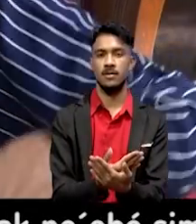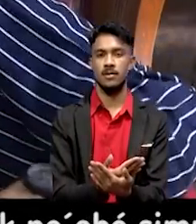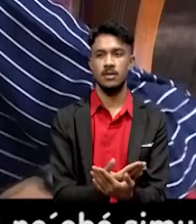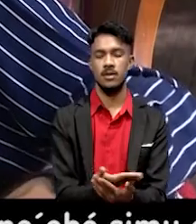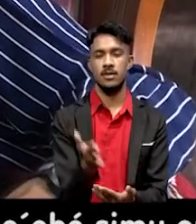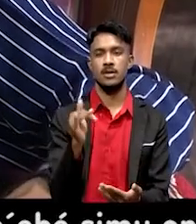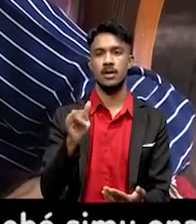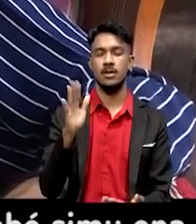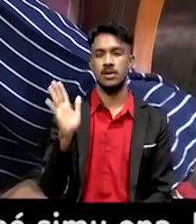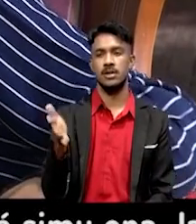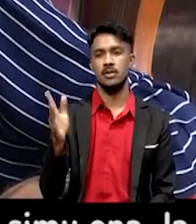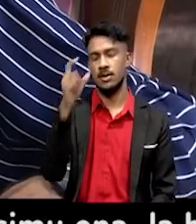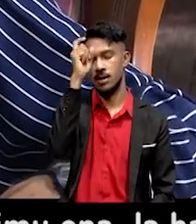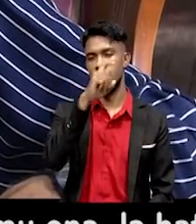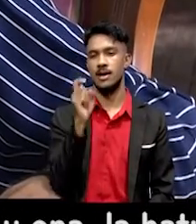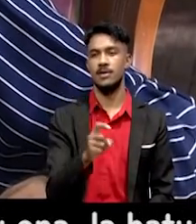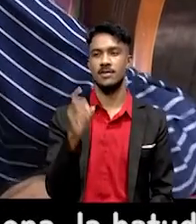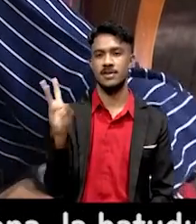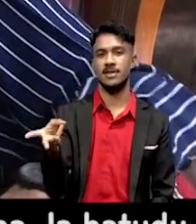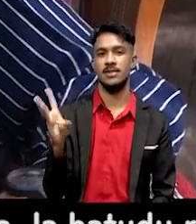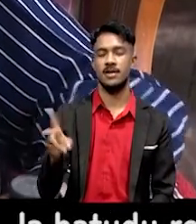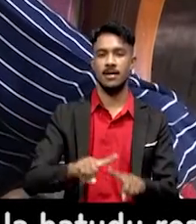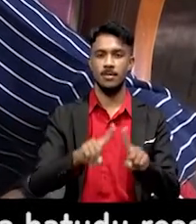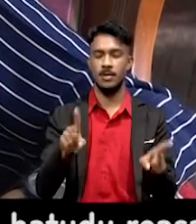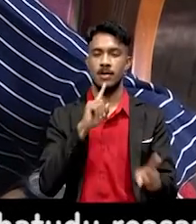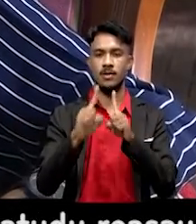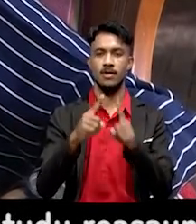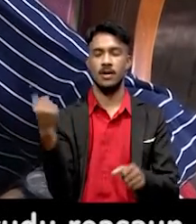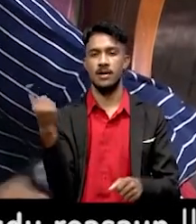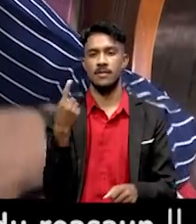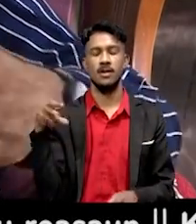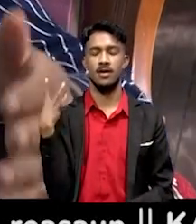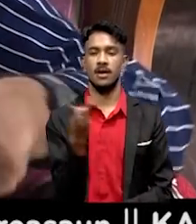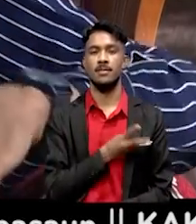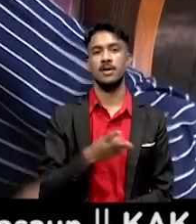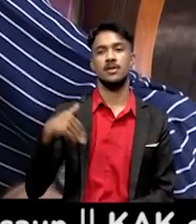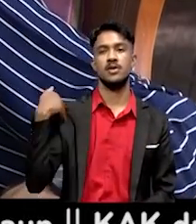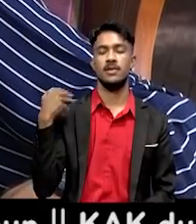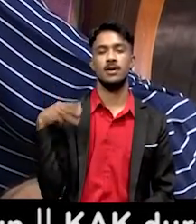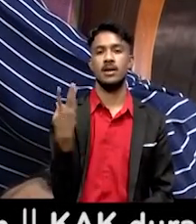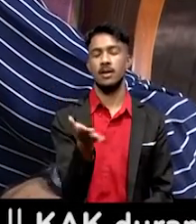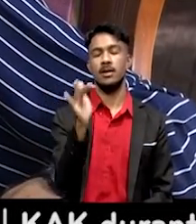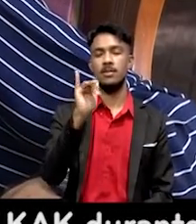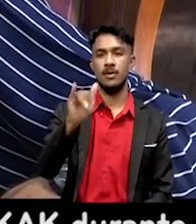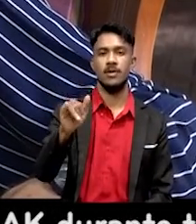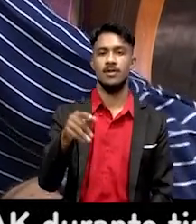anos, 60 anos, mas eu colhia na fata e amo jovem. Ou Itabot joga, amo jovem.